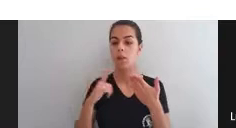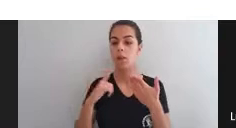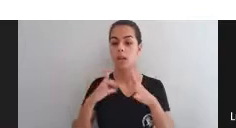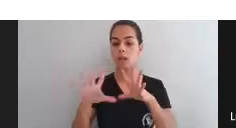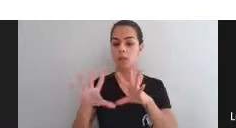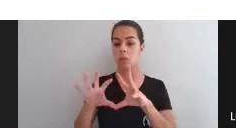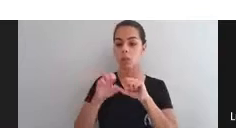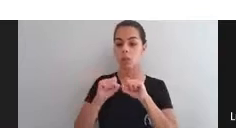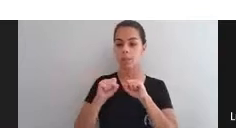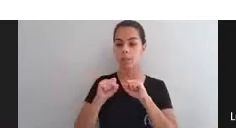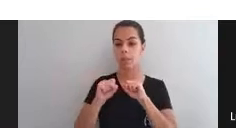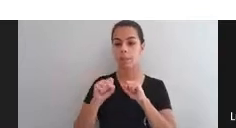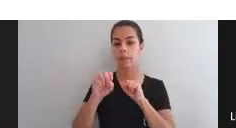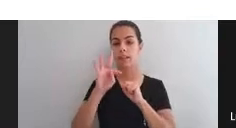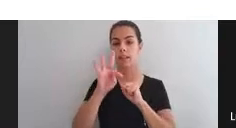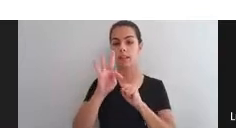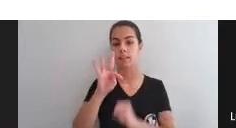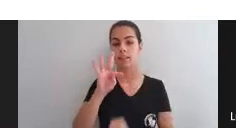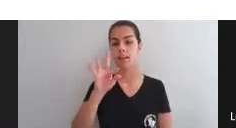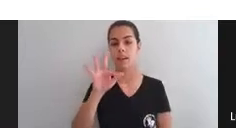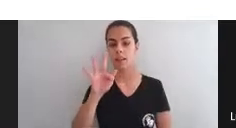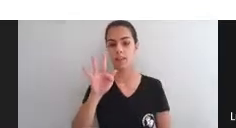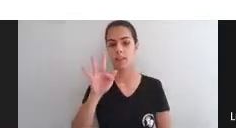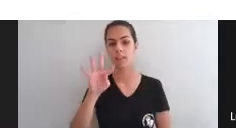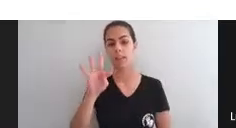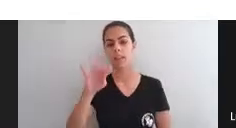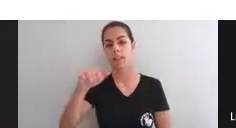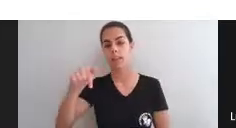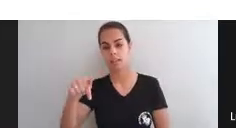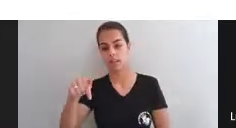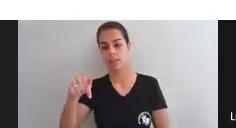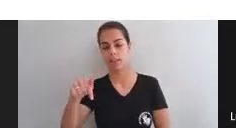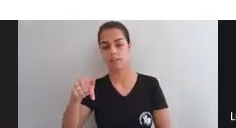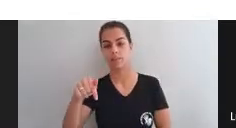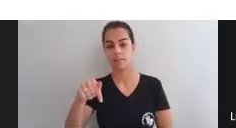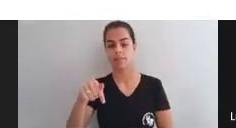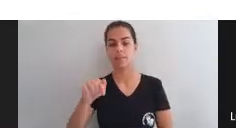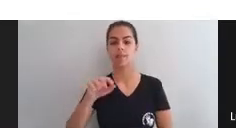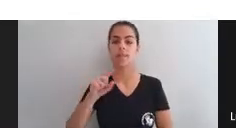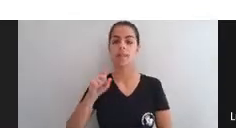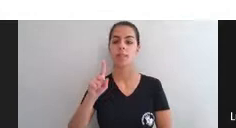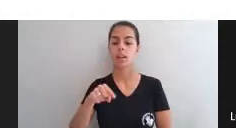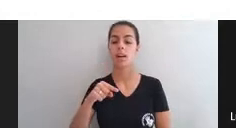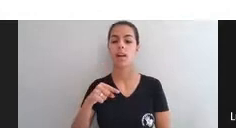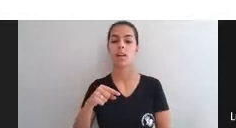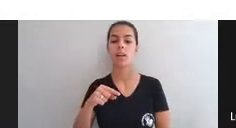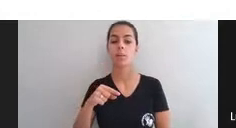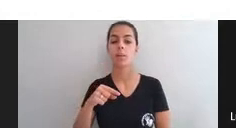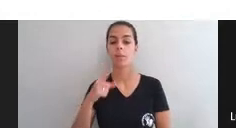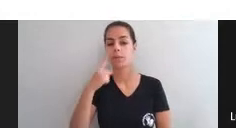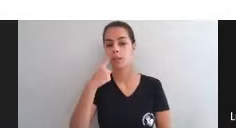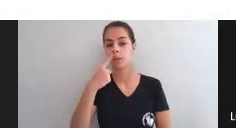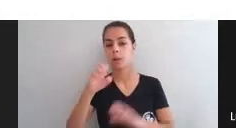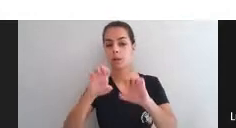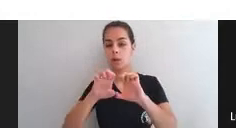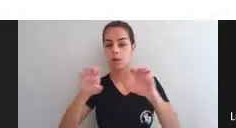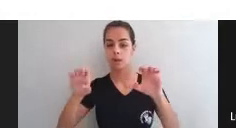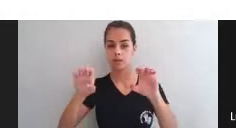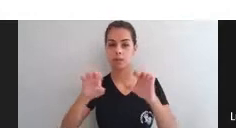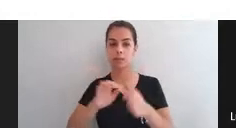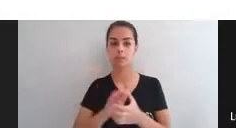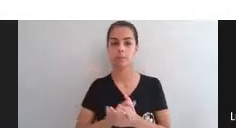né? TF sobre TQ vai ser igual ao módulo de QF, que é o calor